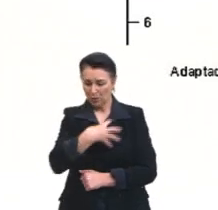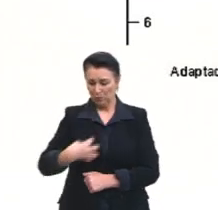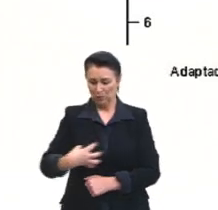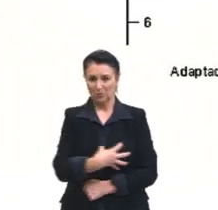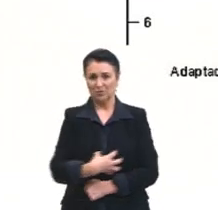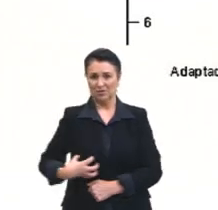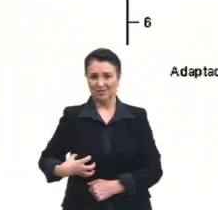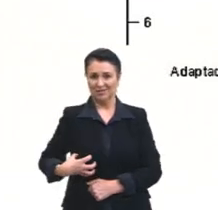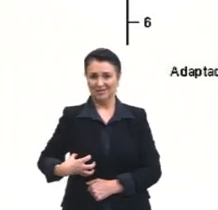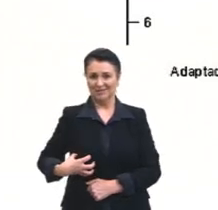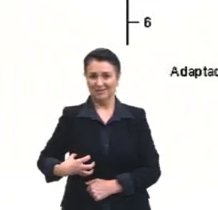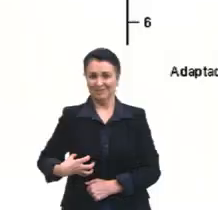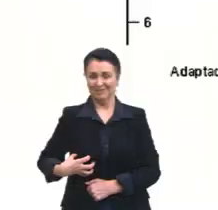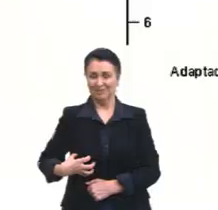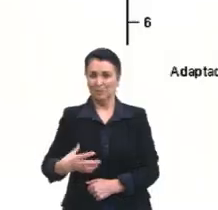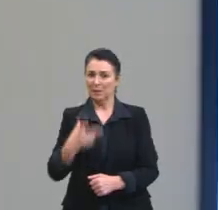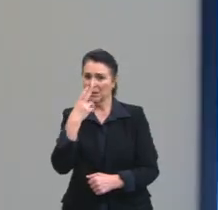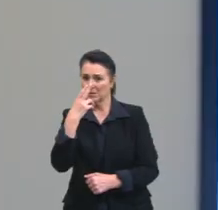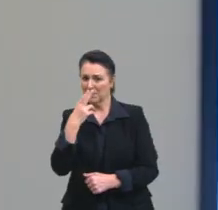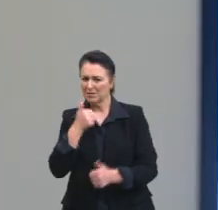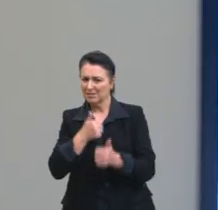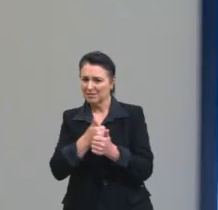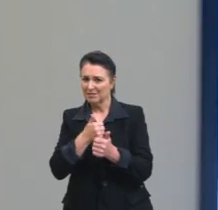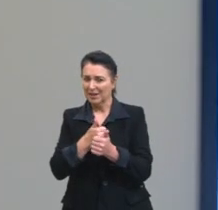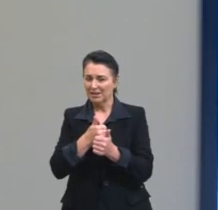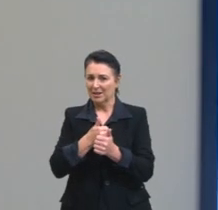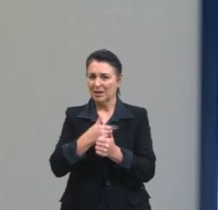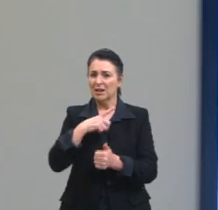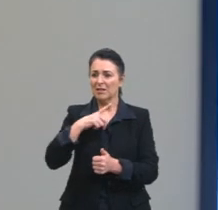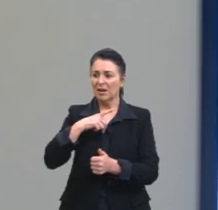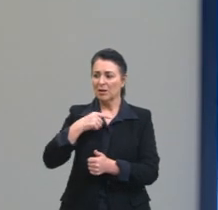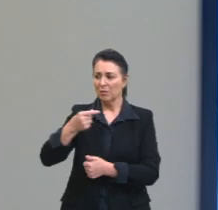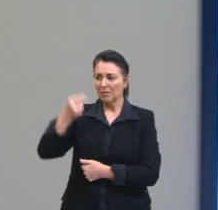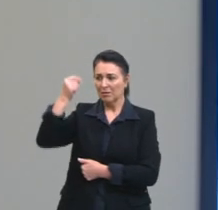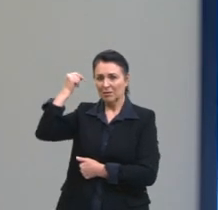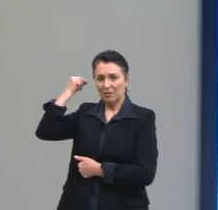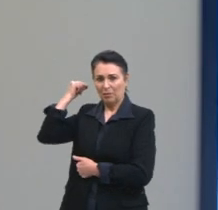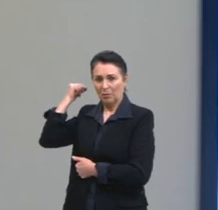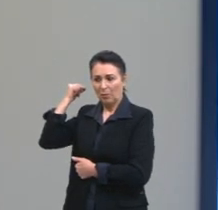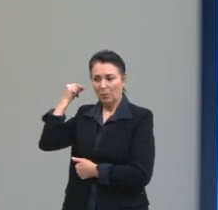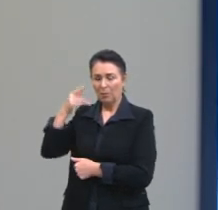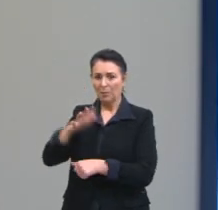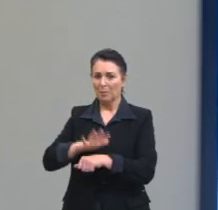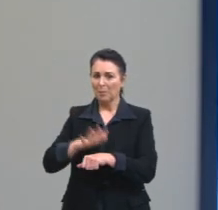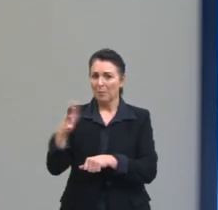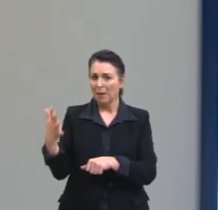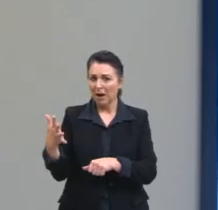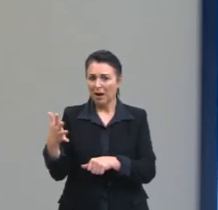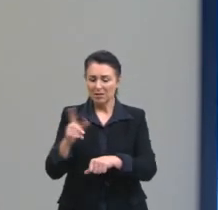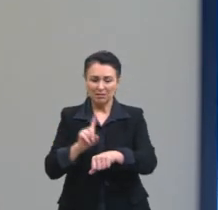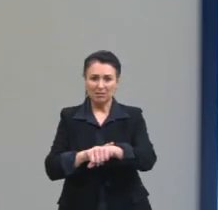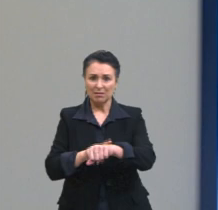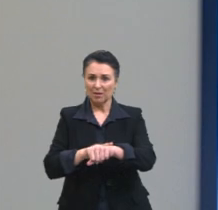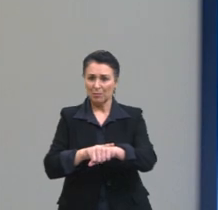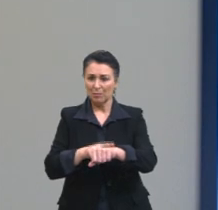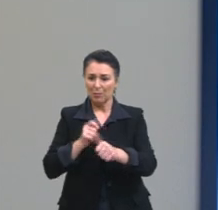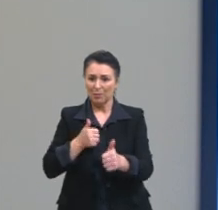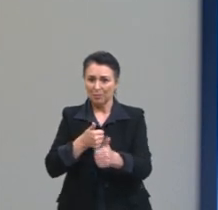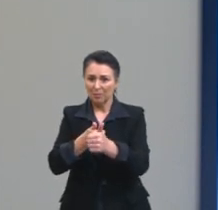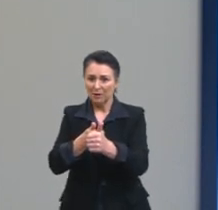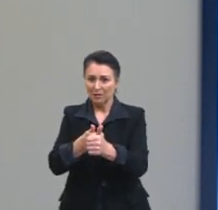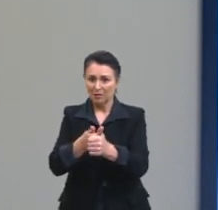próximo certo eles têm o mesmo não sei citar como mais recente a Nebulosa tá lá em outras estral